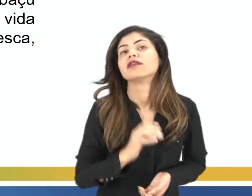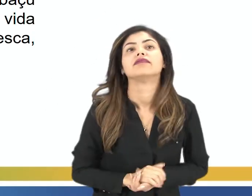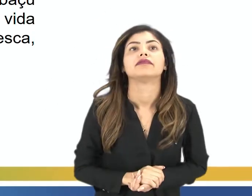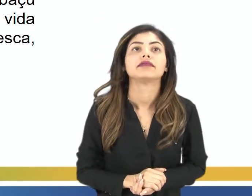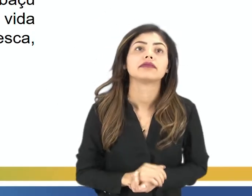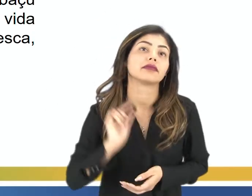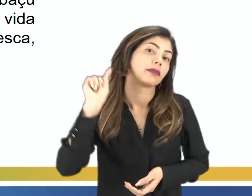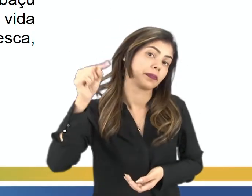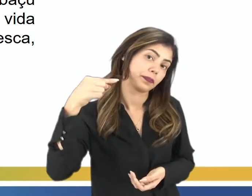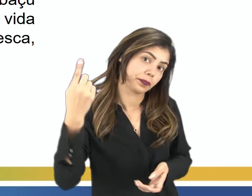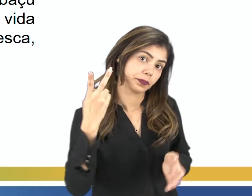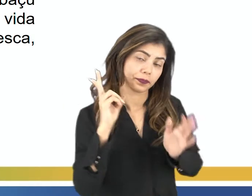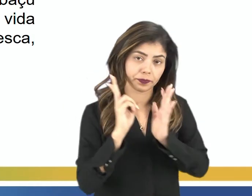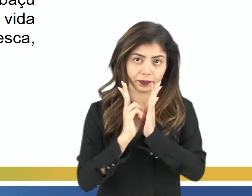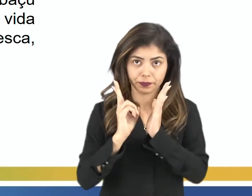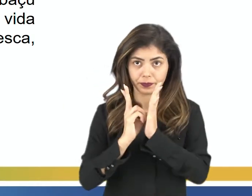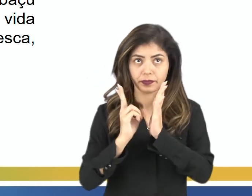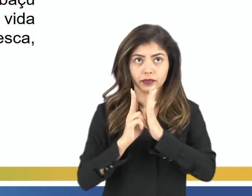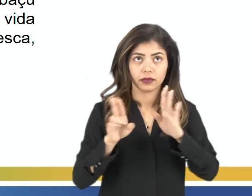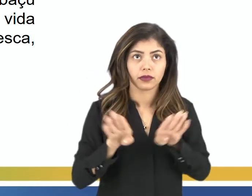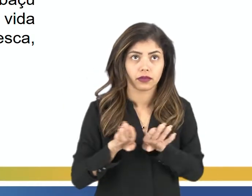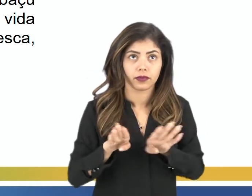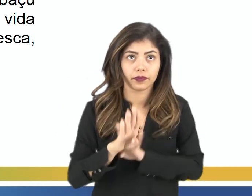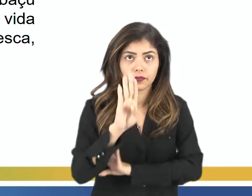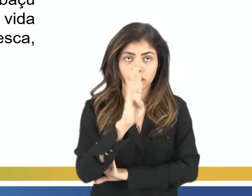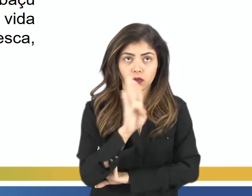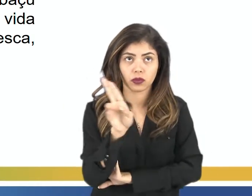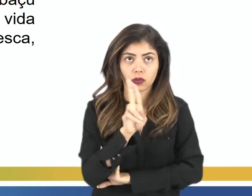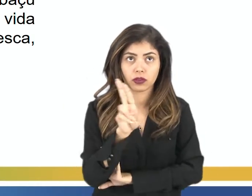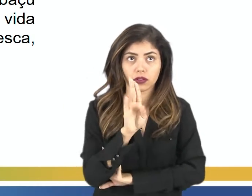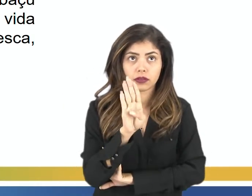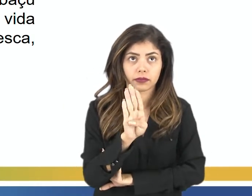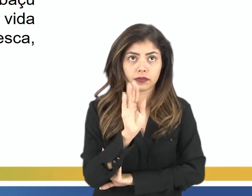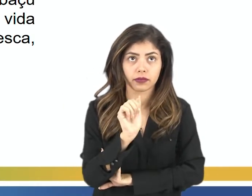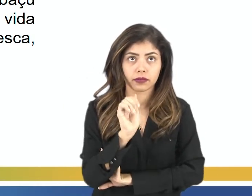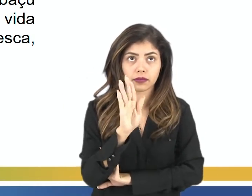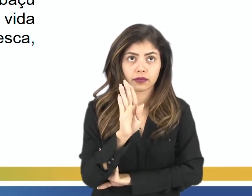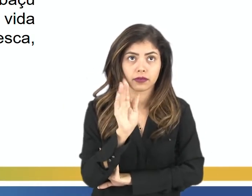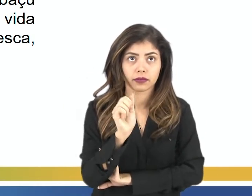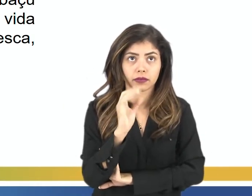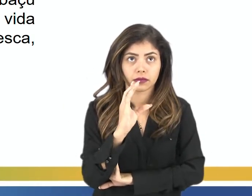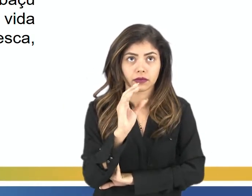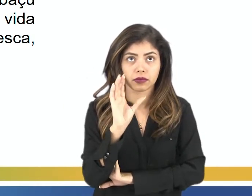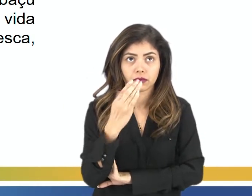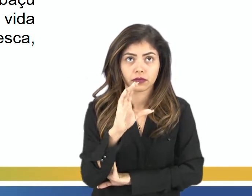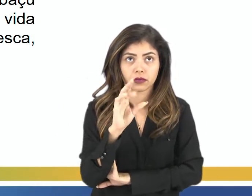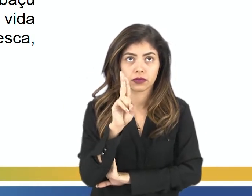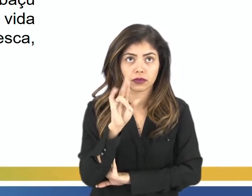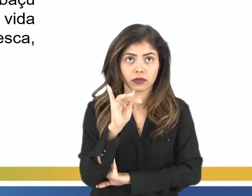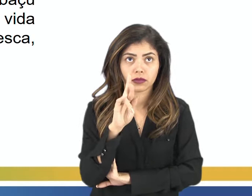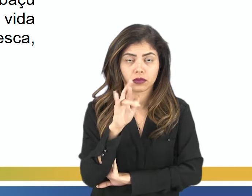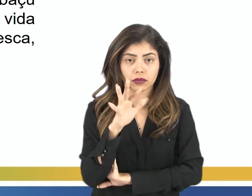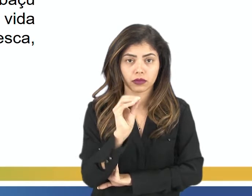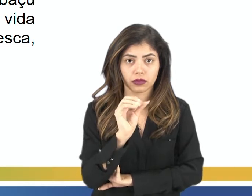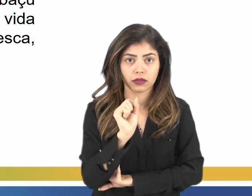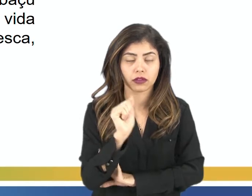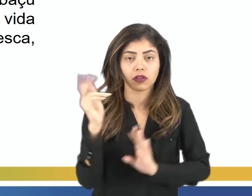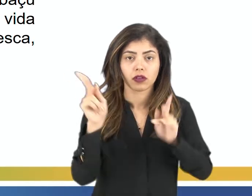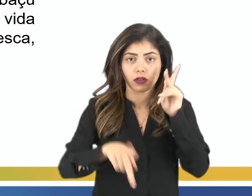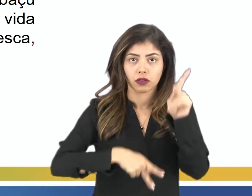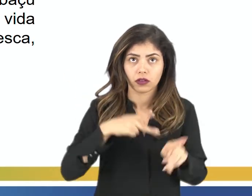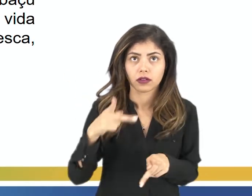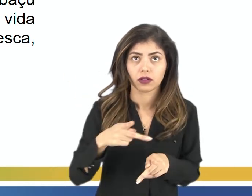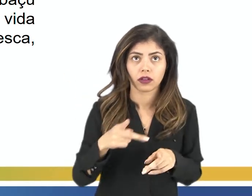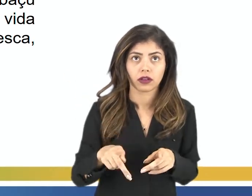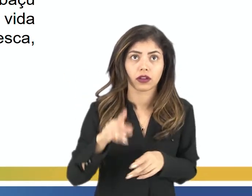Então, além dos índios, nós temos também os babaçoeiros, que também são povos da floresta. Né? Os babaçoeiros são uma população